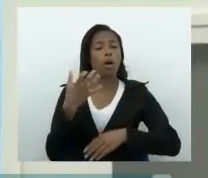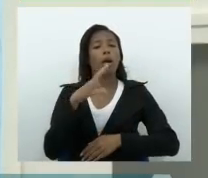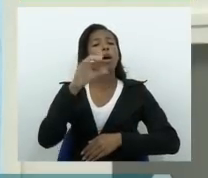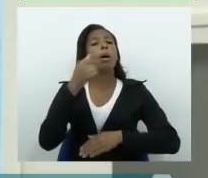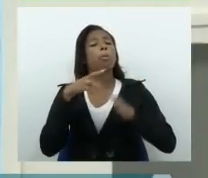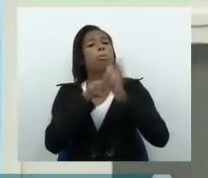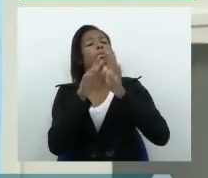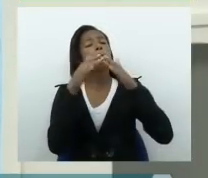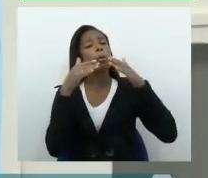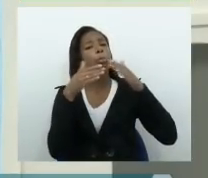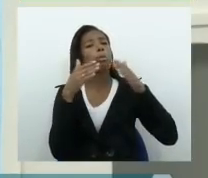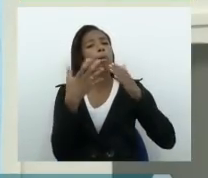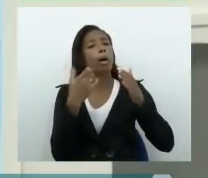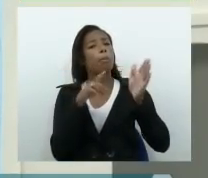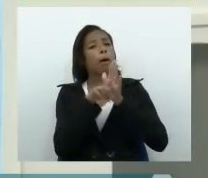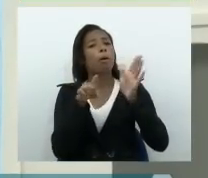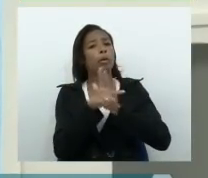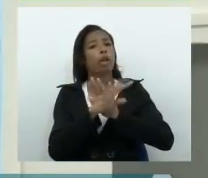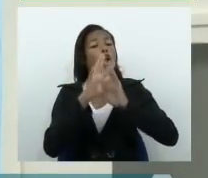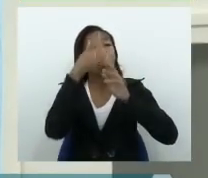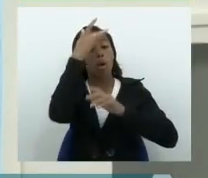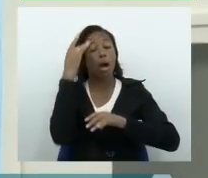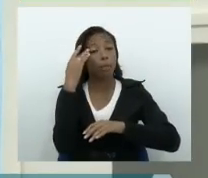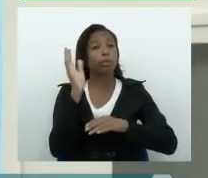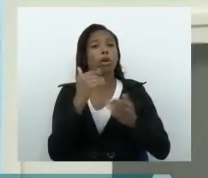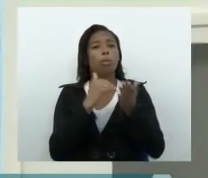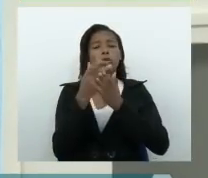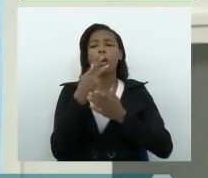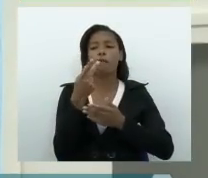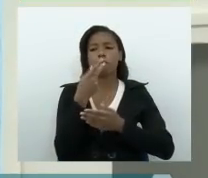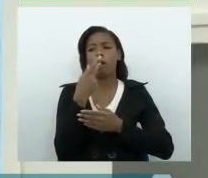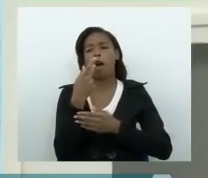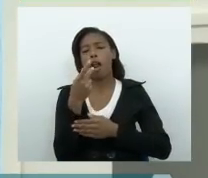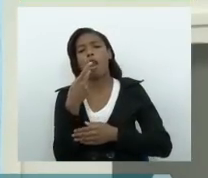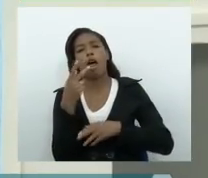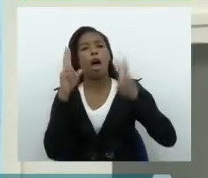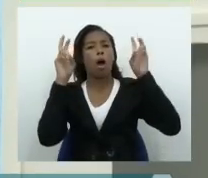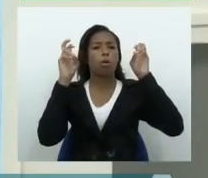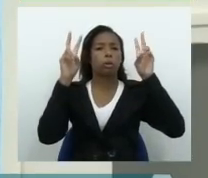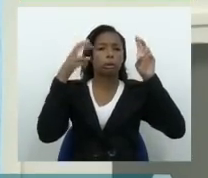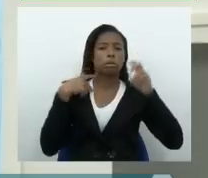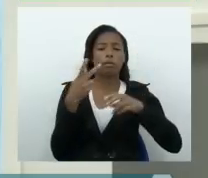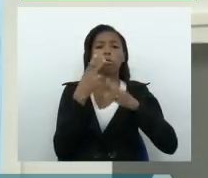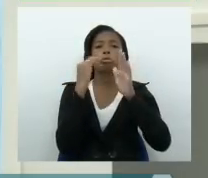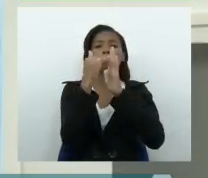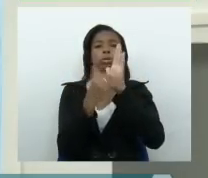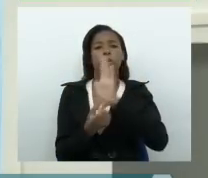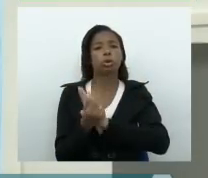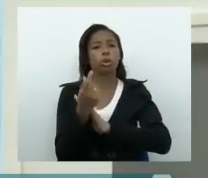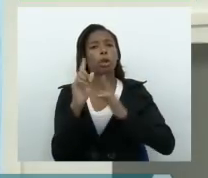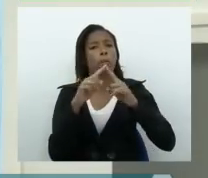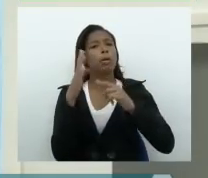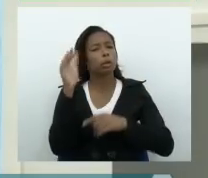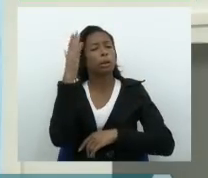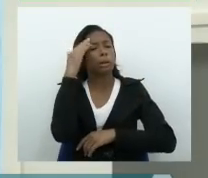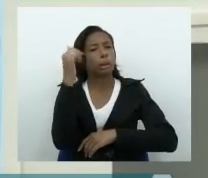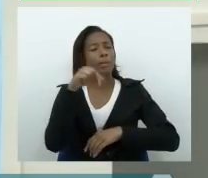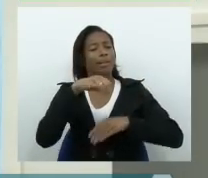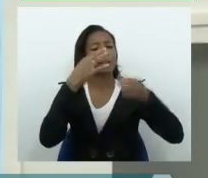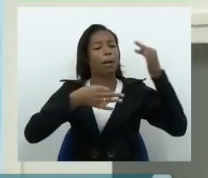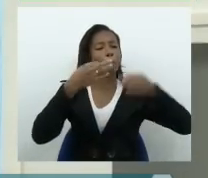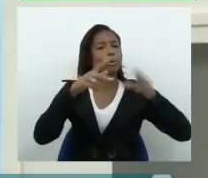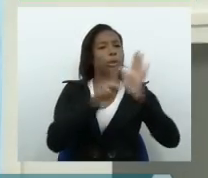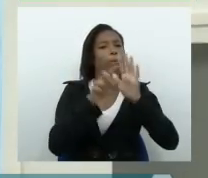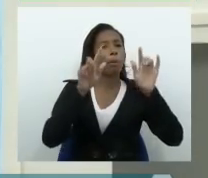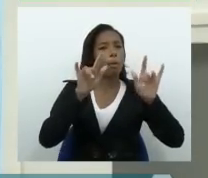Roberto, eu gostaria de perguntar para você. Todos os candidatos começaram a falar primeiro sobre a questão dos cortes de orçamento. Nós sabemos que a política em Guarulhos